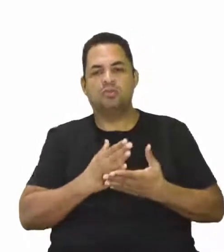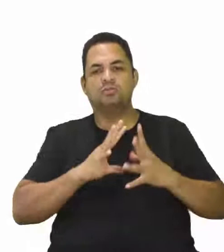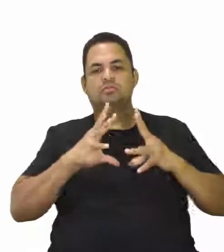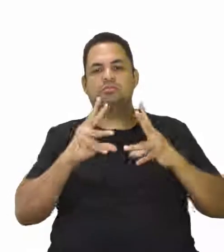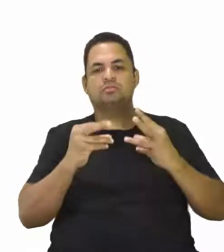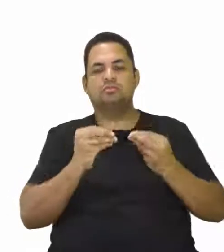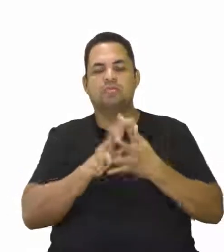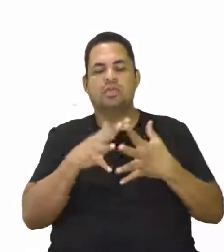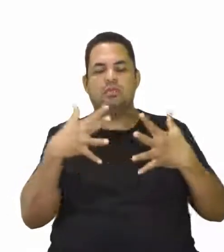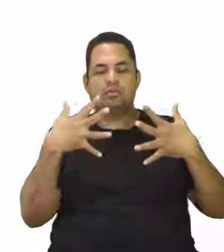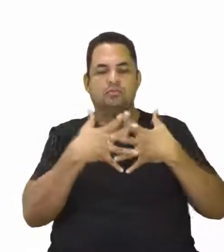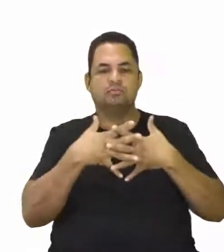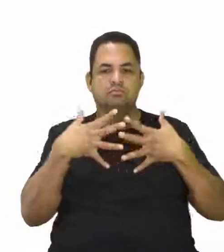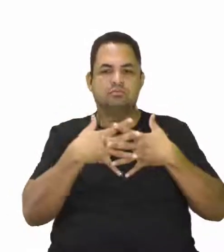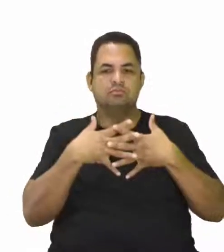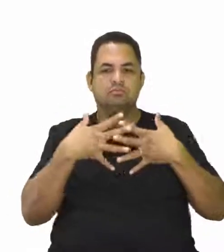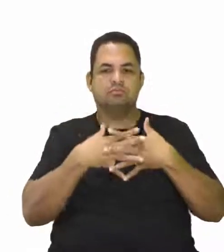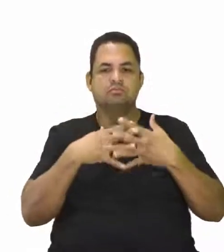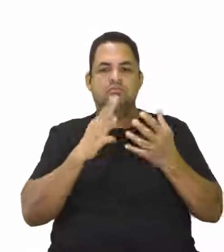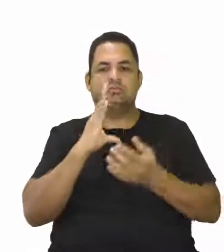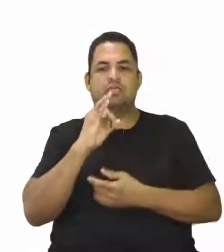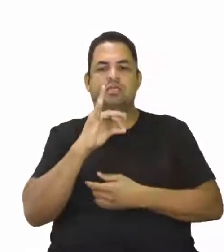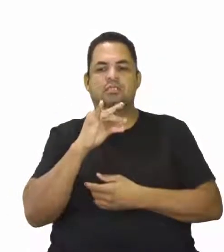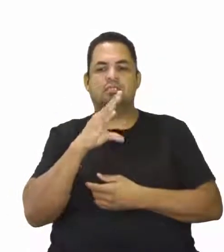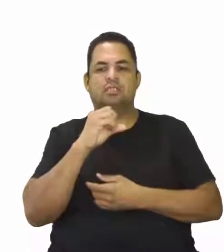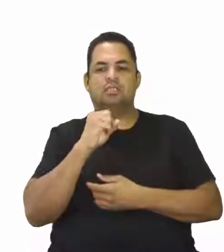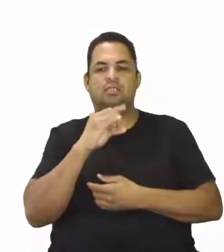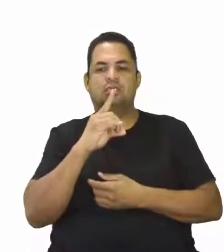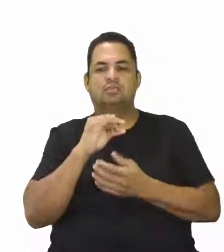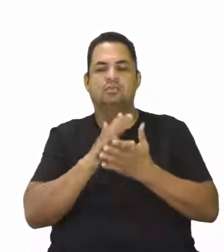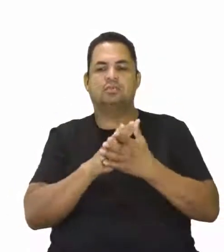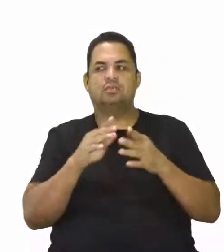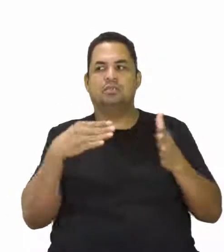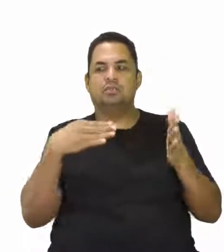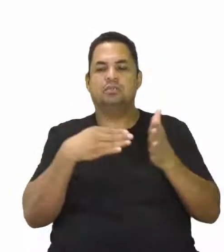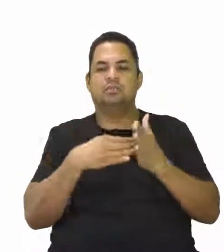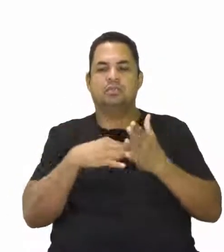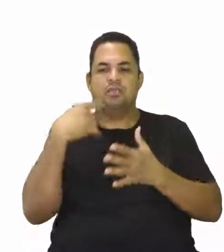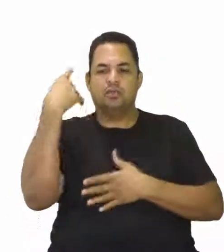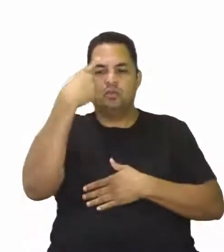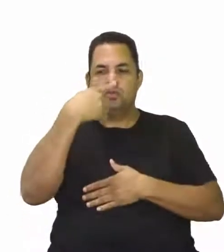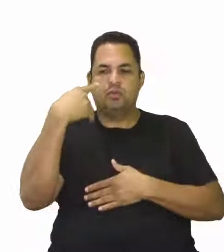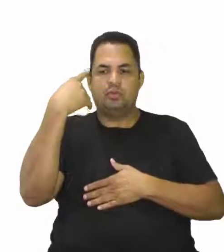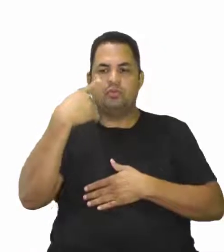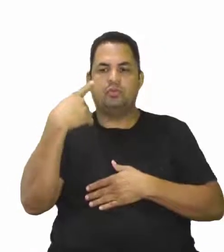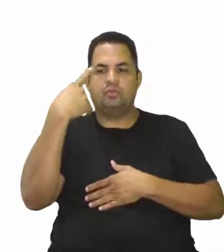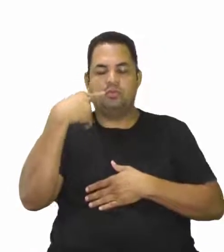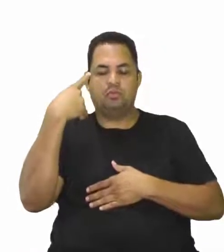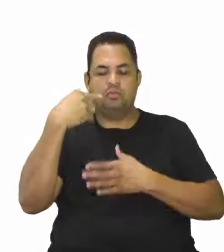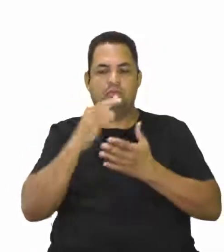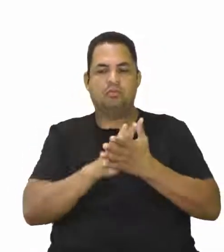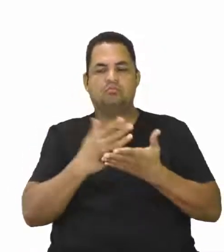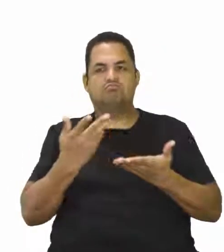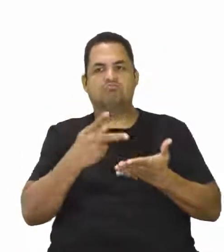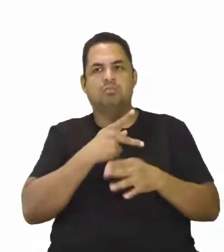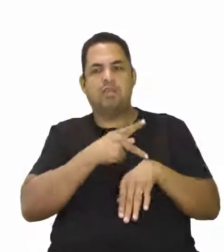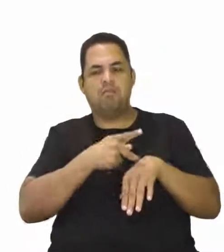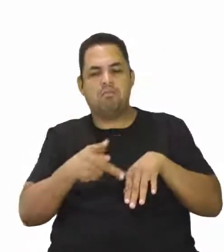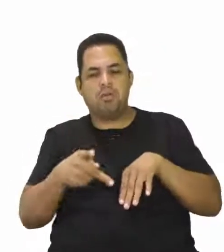aquela confusão do castelhano ou espanhol, né? E que eu falo o espanhol puro, o